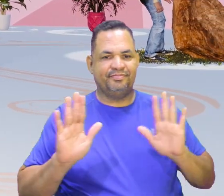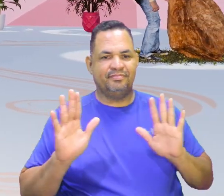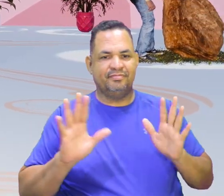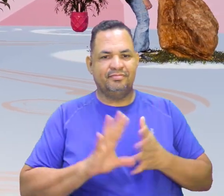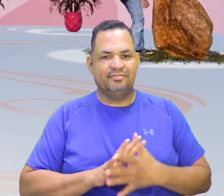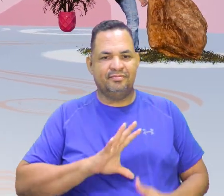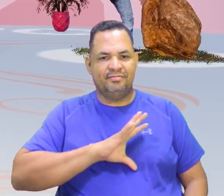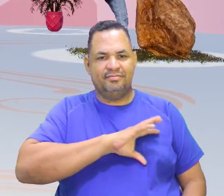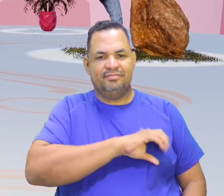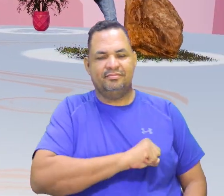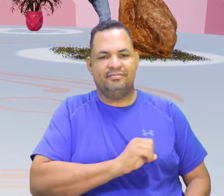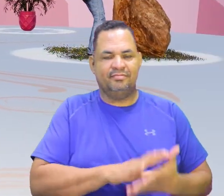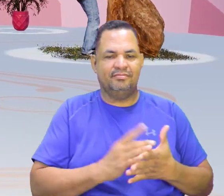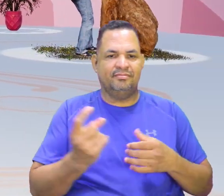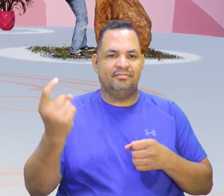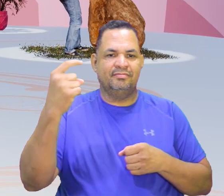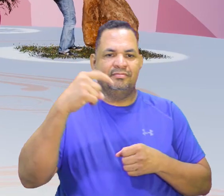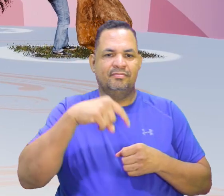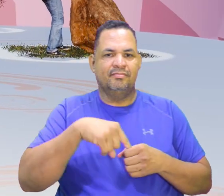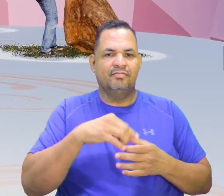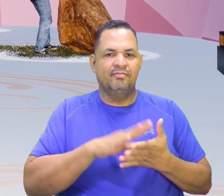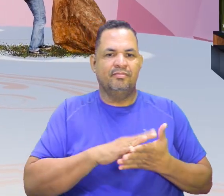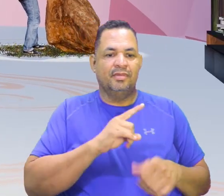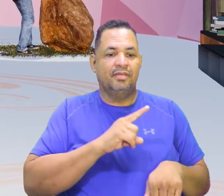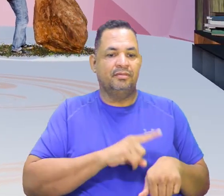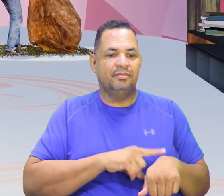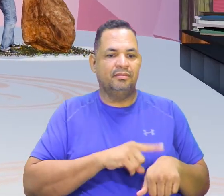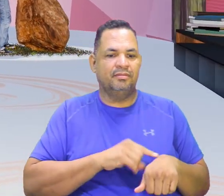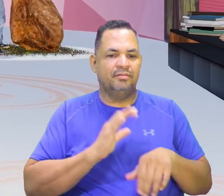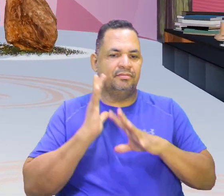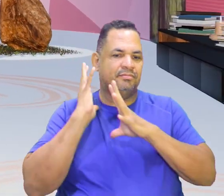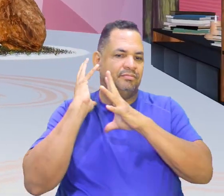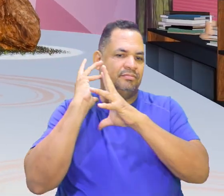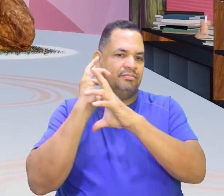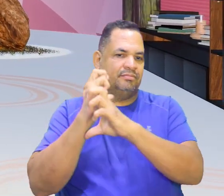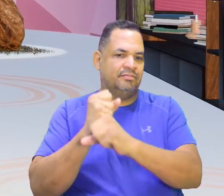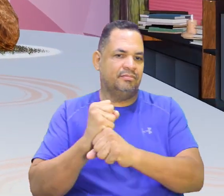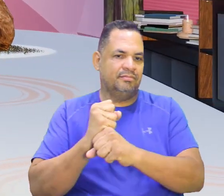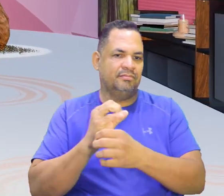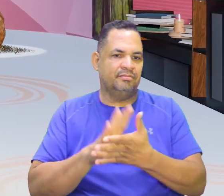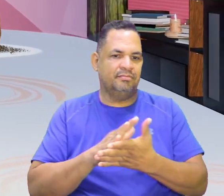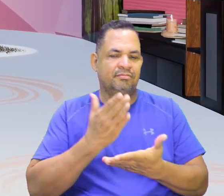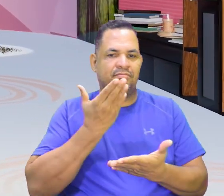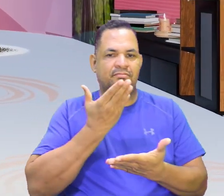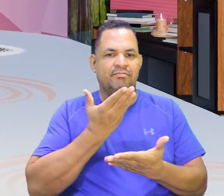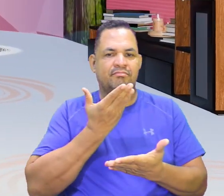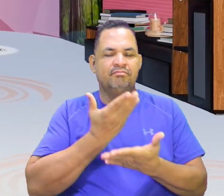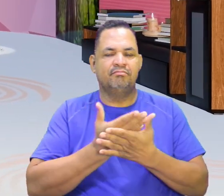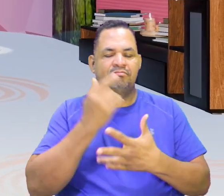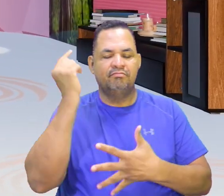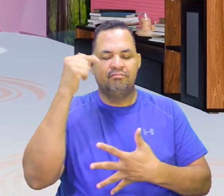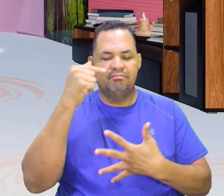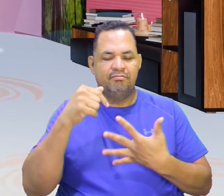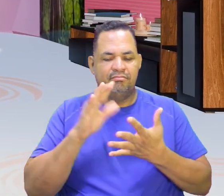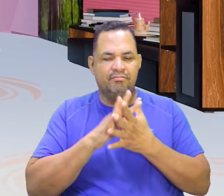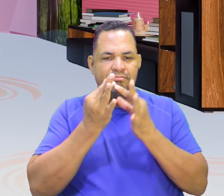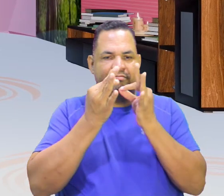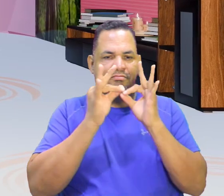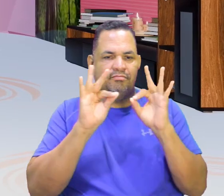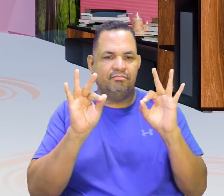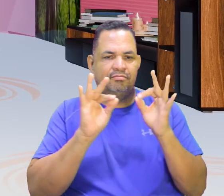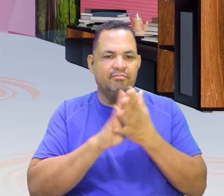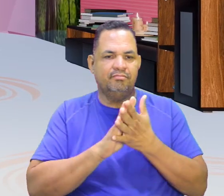Olá, amadinhos! Estamos de volta para o nosso momento de revisão, né? Estudando aspectos da sintaxe na